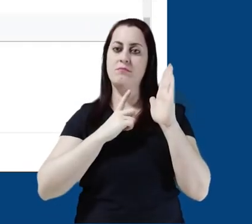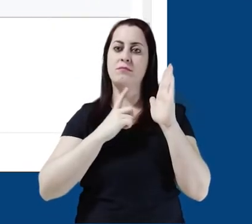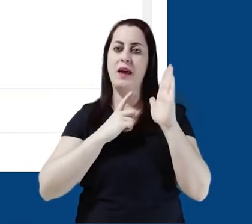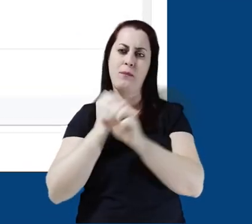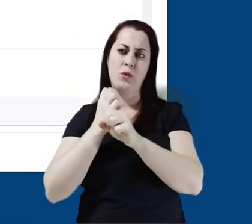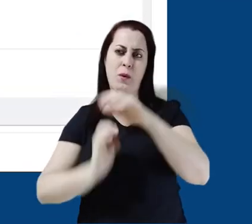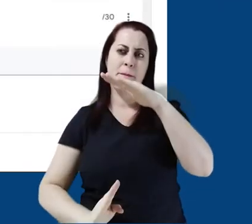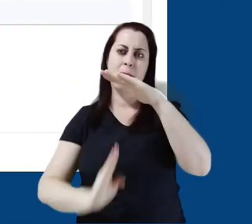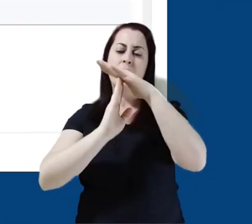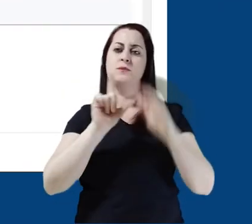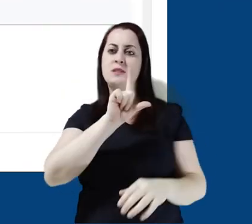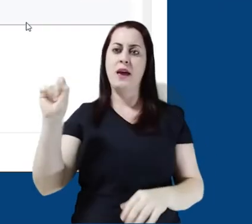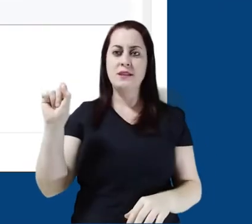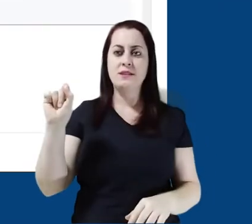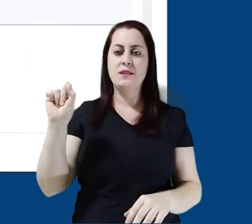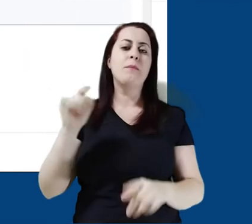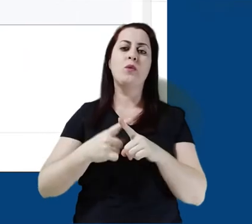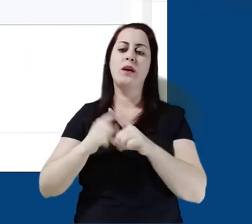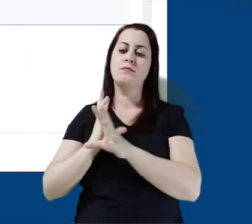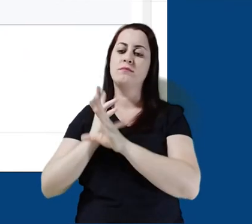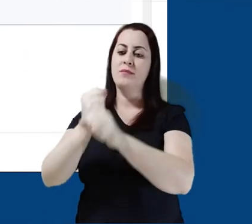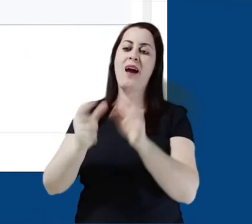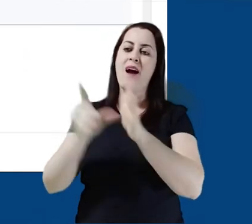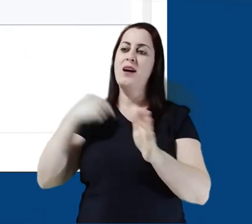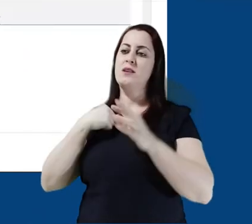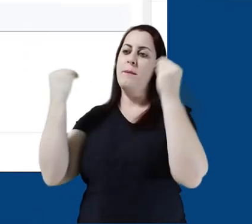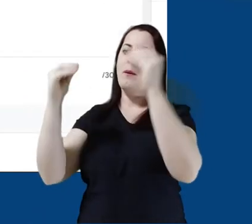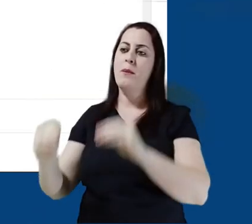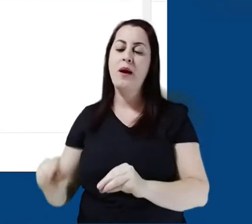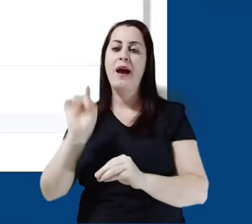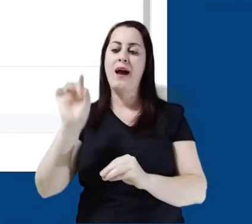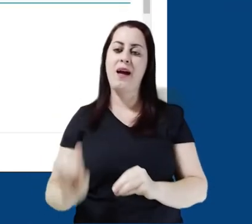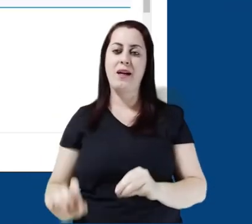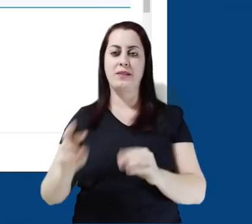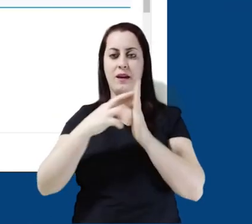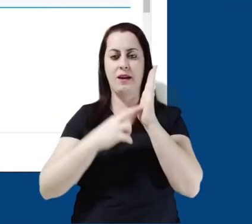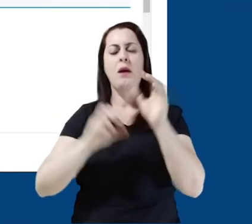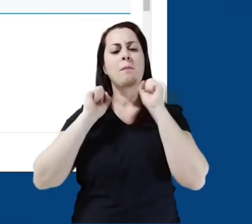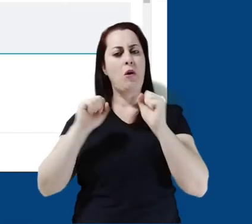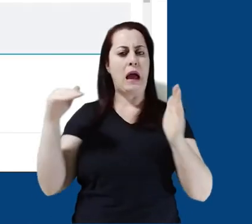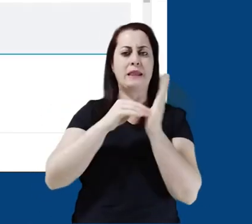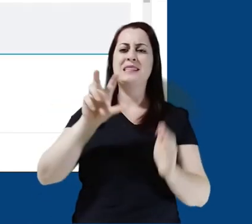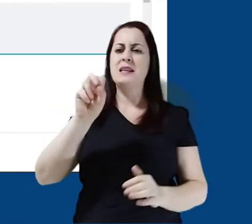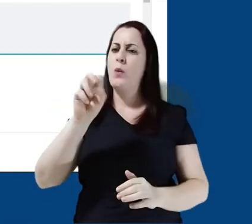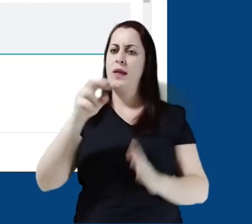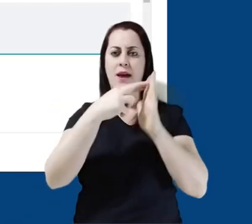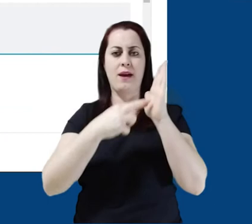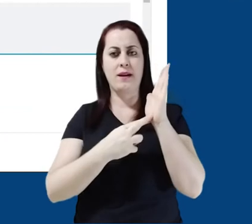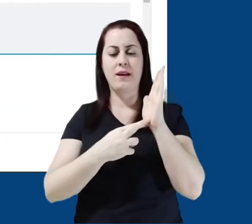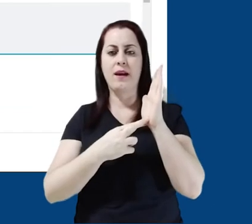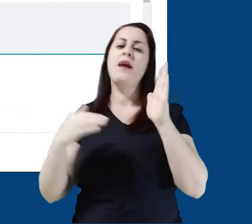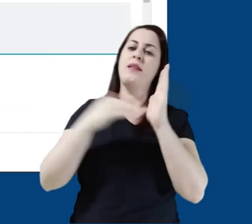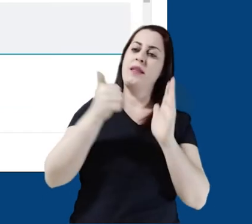obtém a pontuação máxima que define como sendo sem pela soma das minhas pontuações máximas por critério pode criar até 50